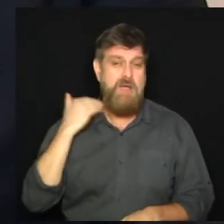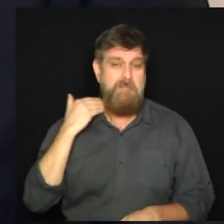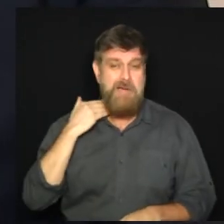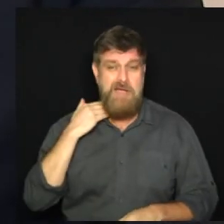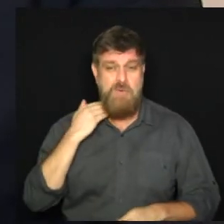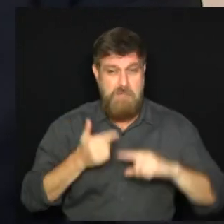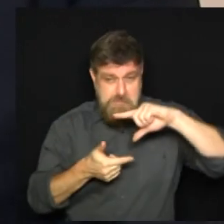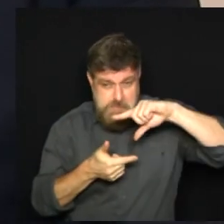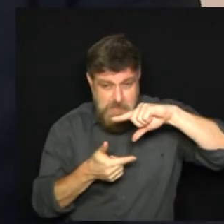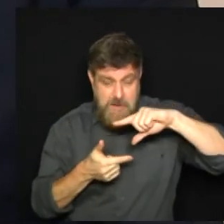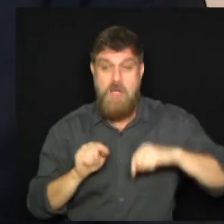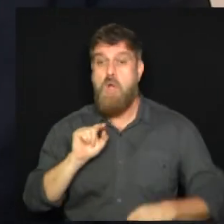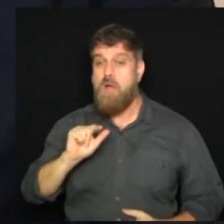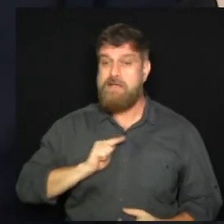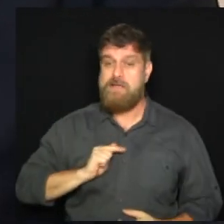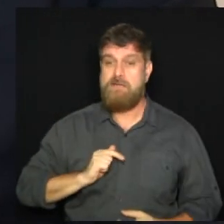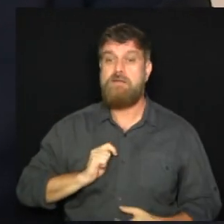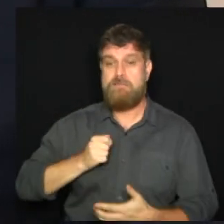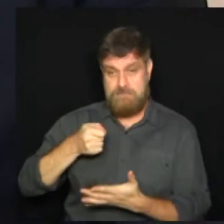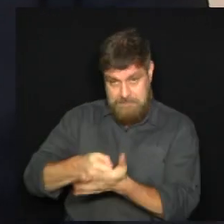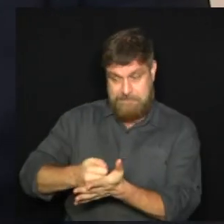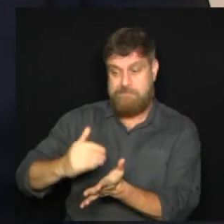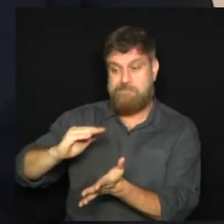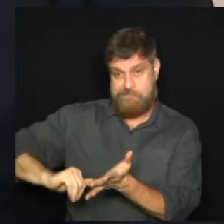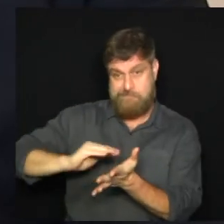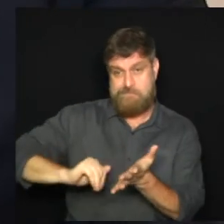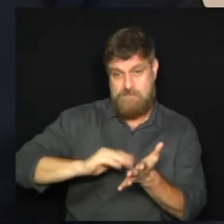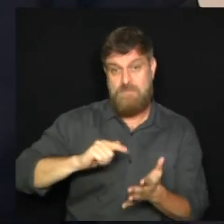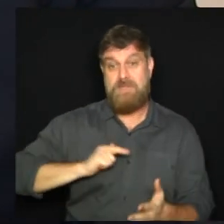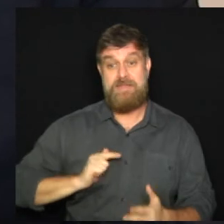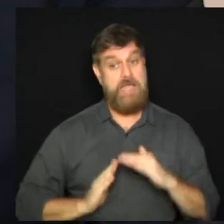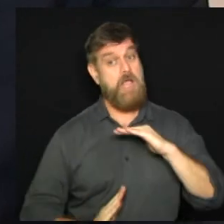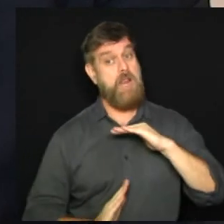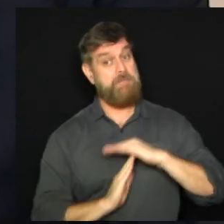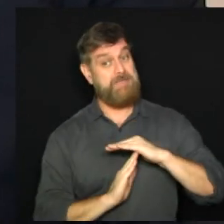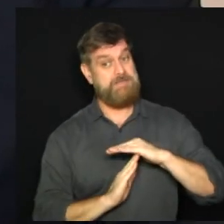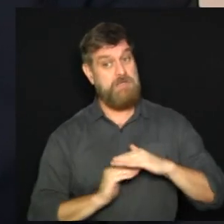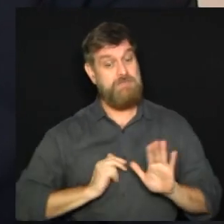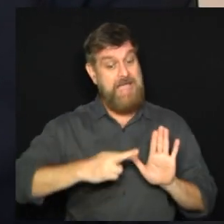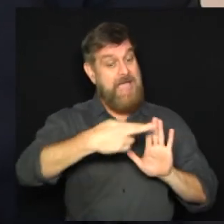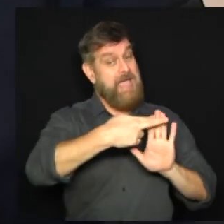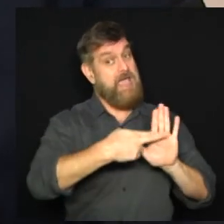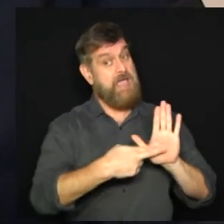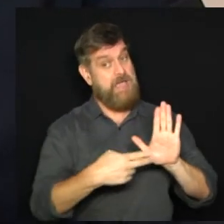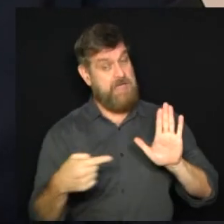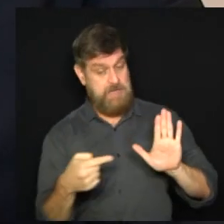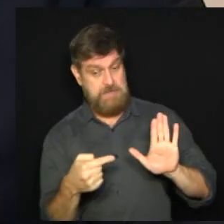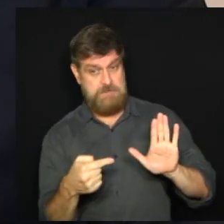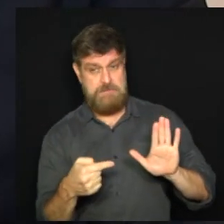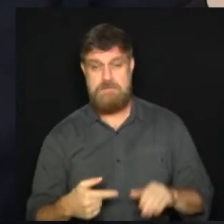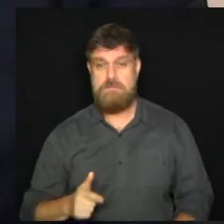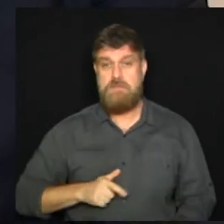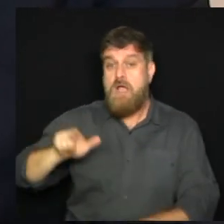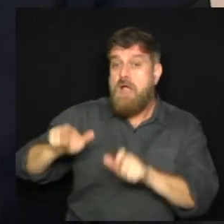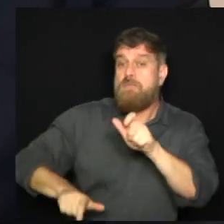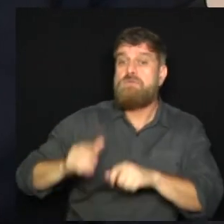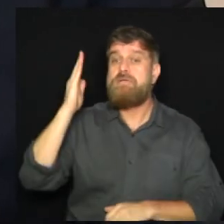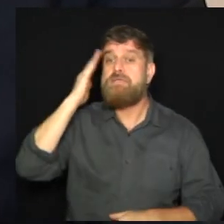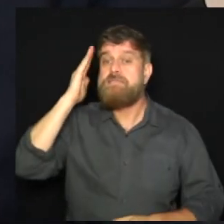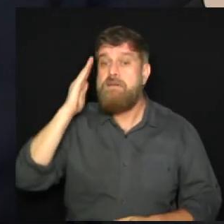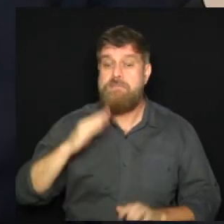trazendo serviços sem taxa nenhuma, então sem custo nenhum, né? Mas, enfim, é importante que as pessoas entendam, mesmo aquelas que ainda